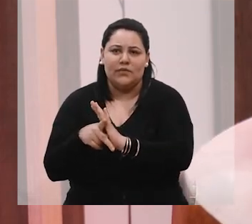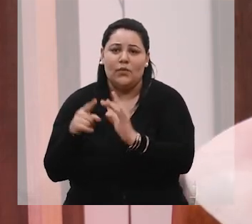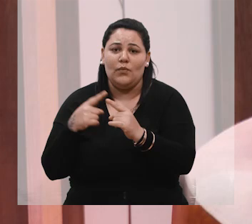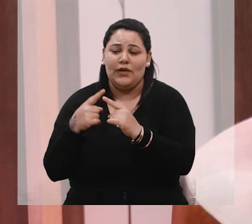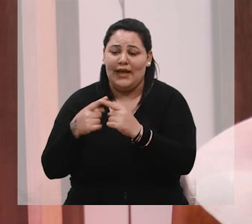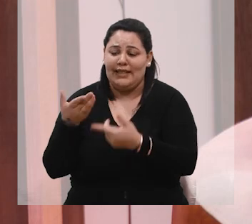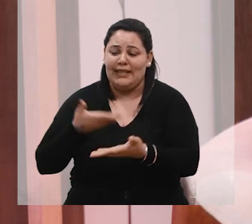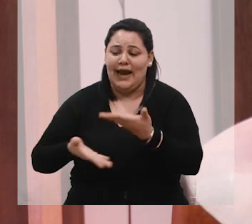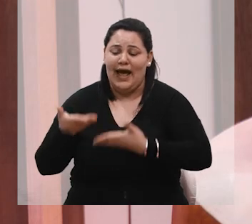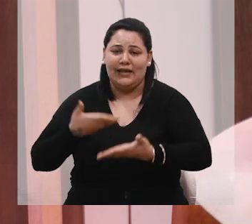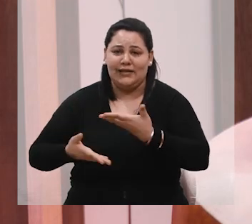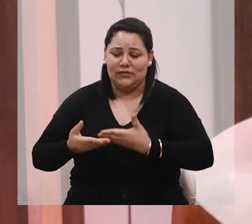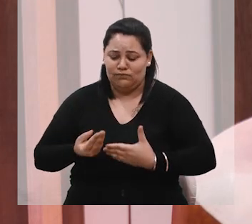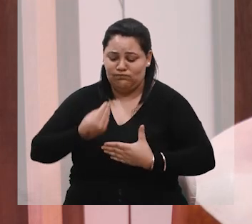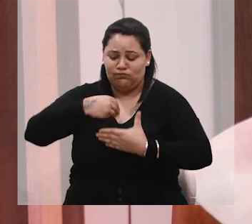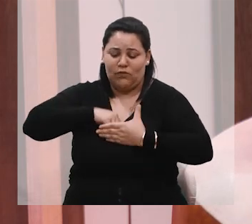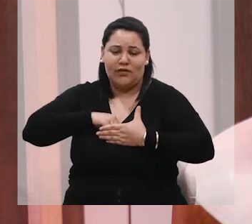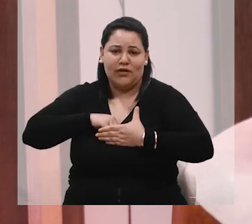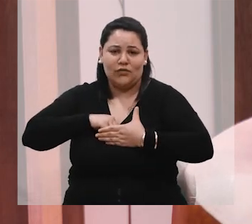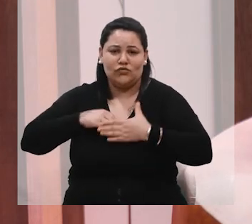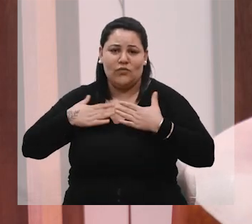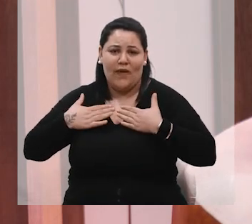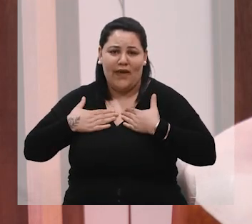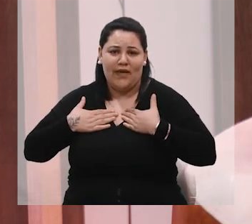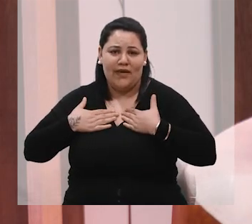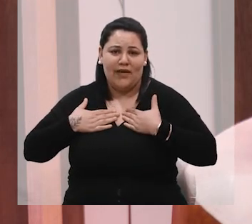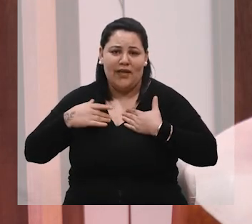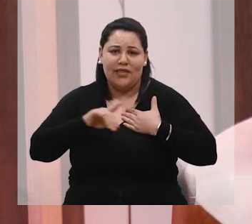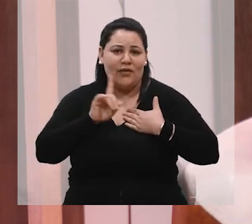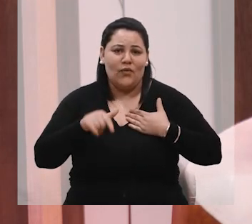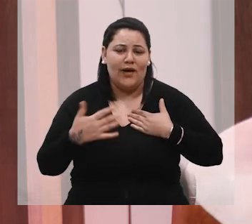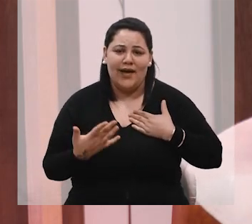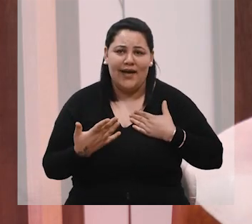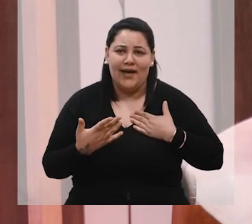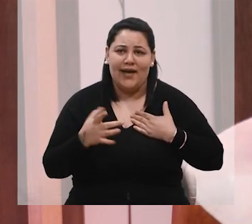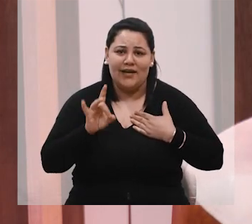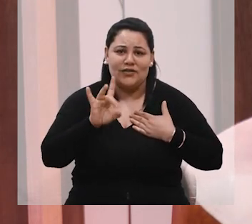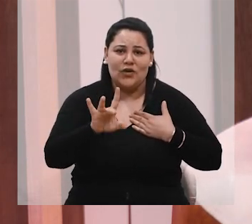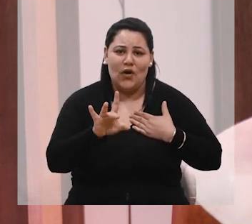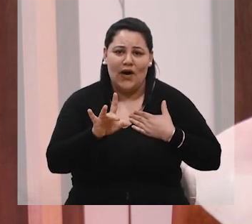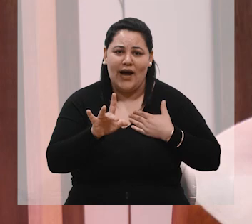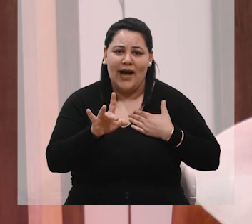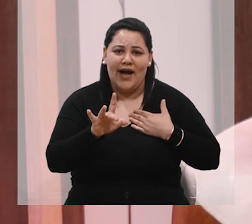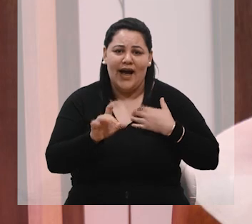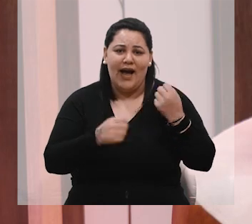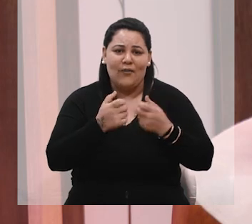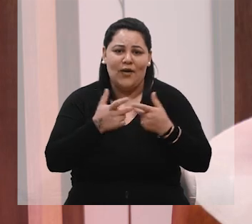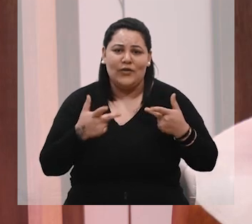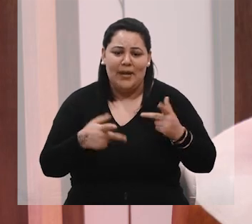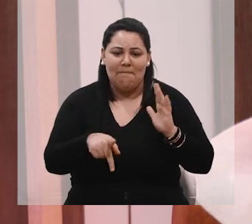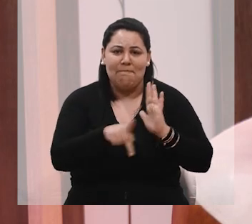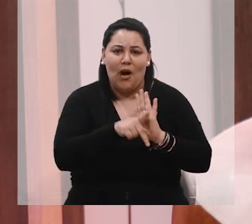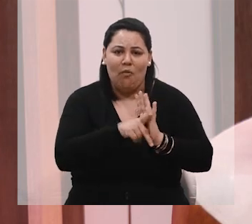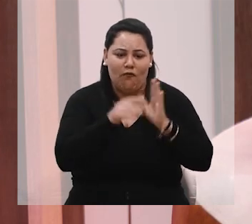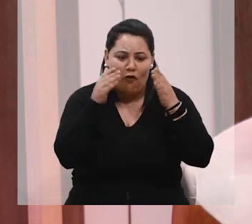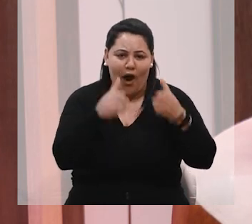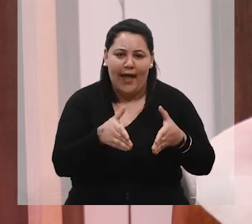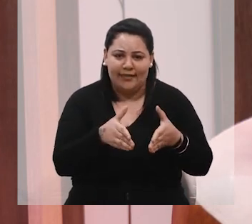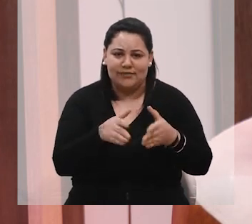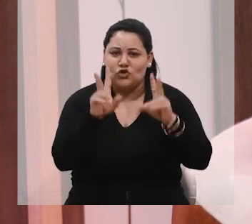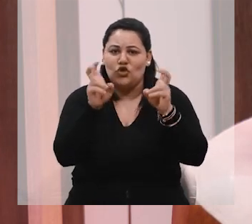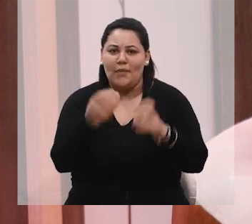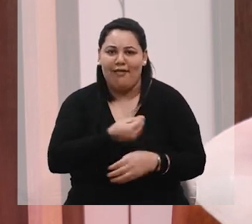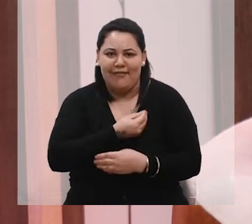tua subjetividade em algum ponto, né? Não que seja uma reprodução fidedigna da tua vida, né?